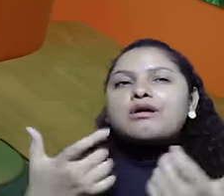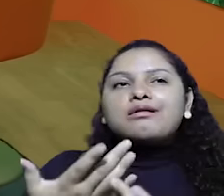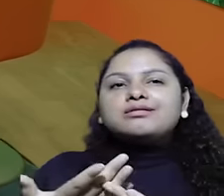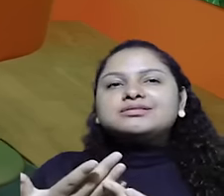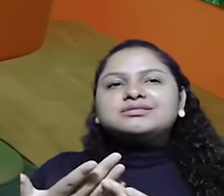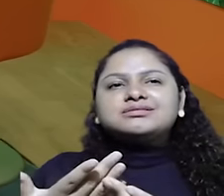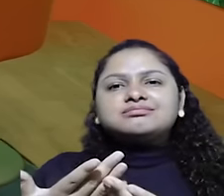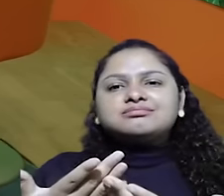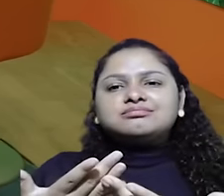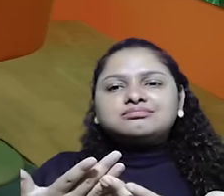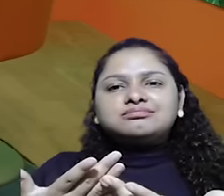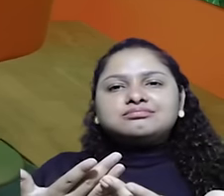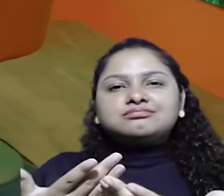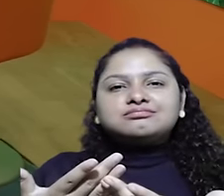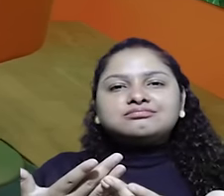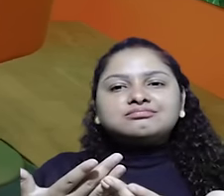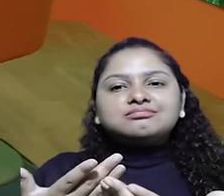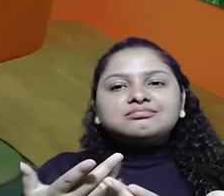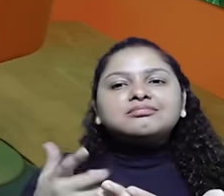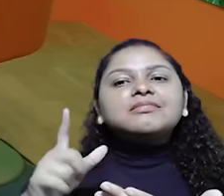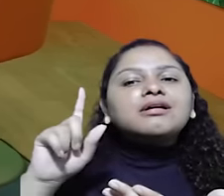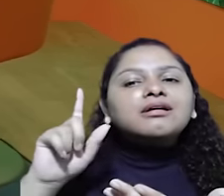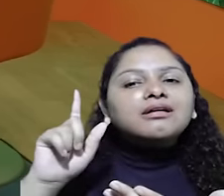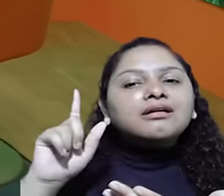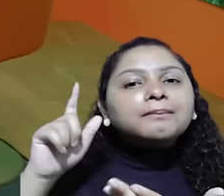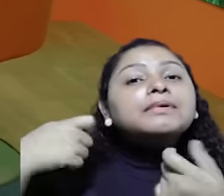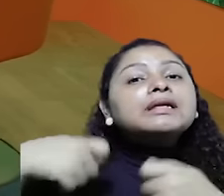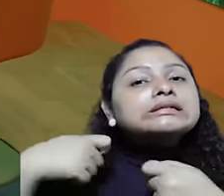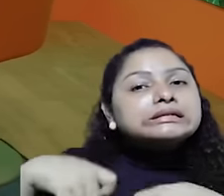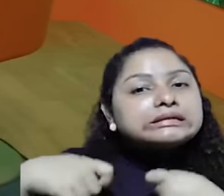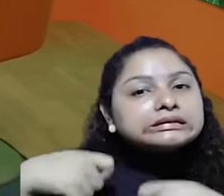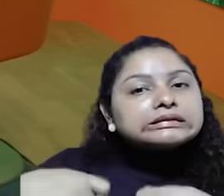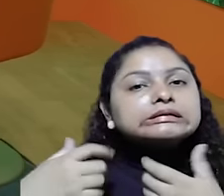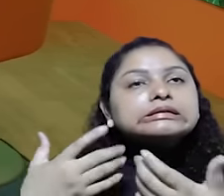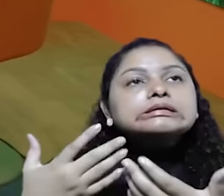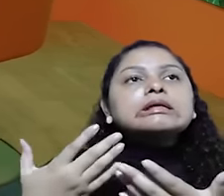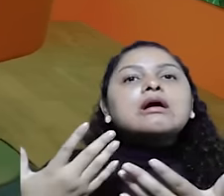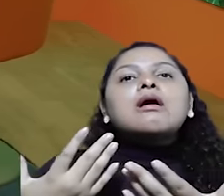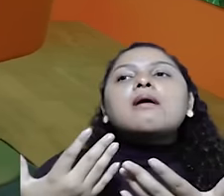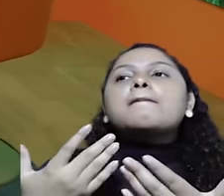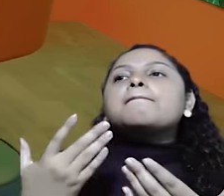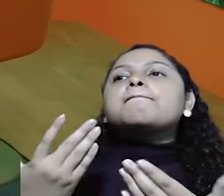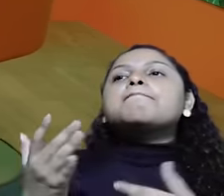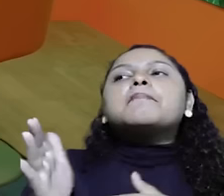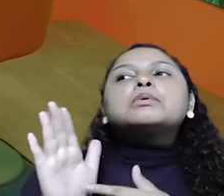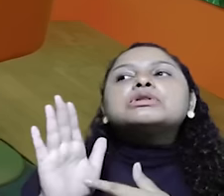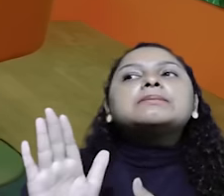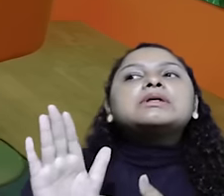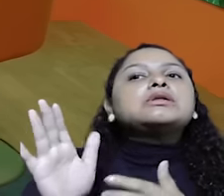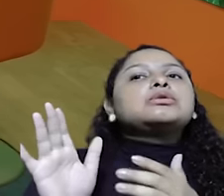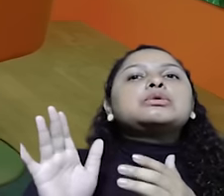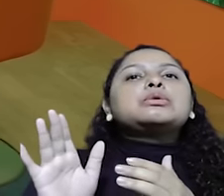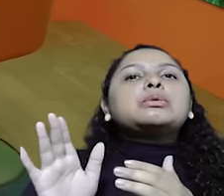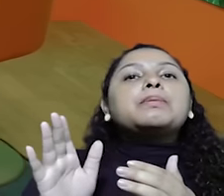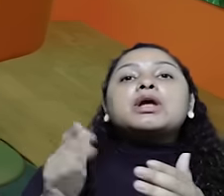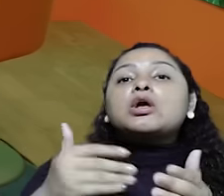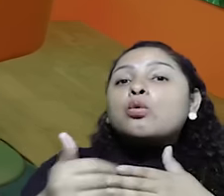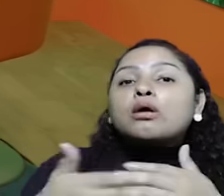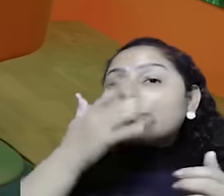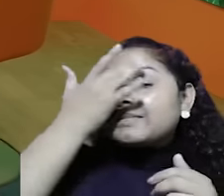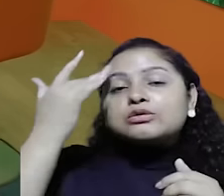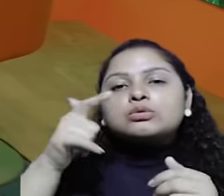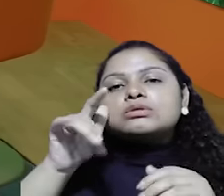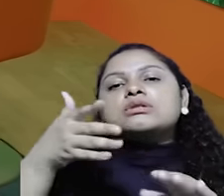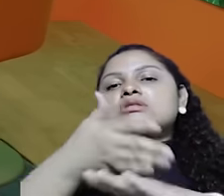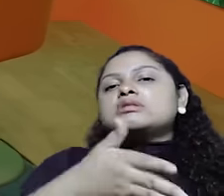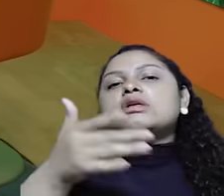isso aqui tá muito simplório tá muito resumido precisaria ter aqui um apontamento mais indicado para que qualquer um de fato